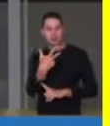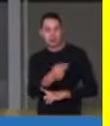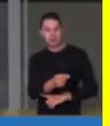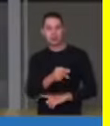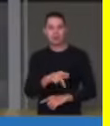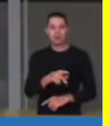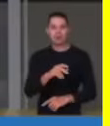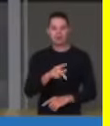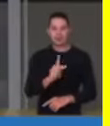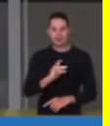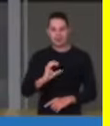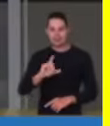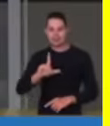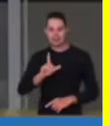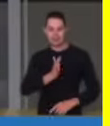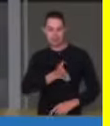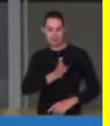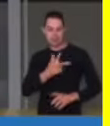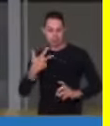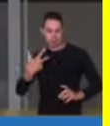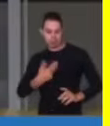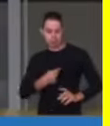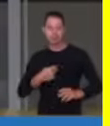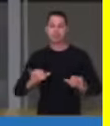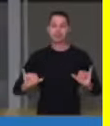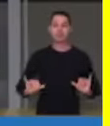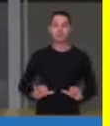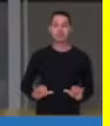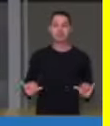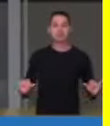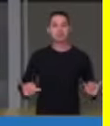no coração impõe sofrimento.